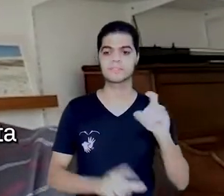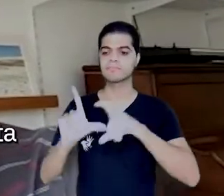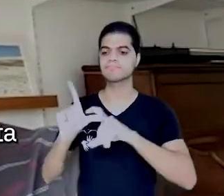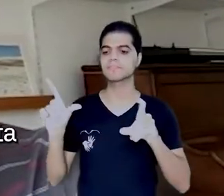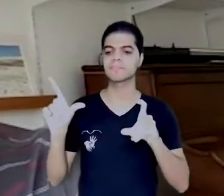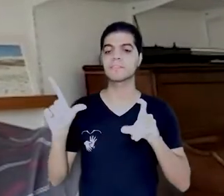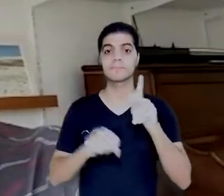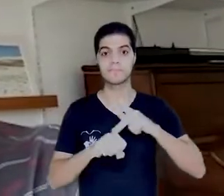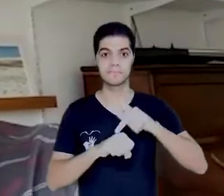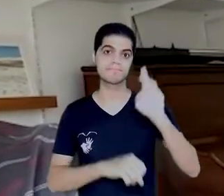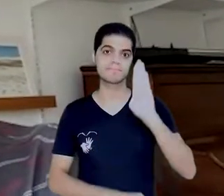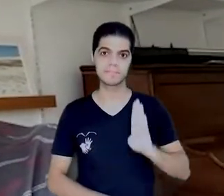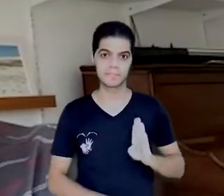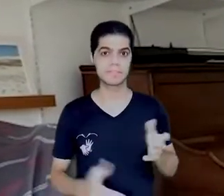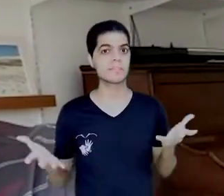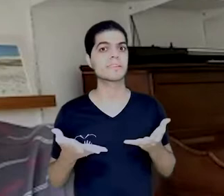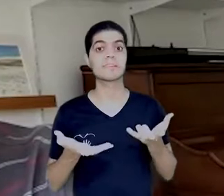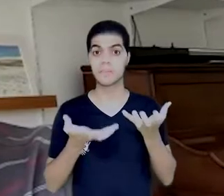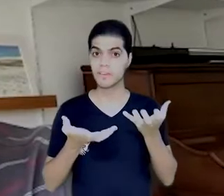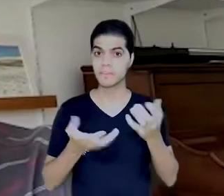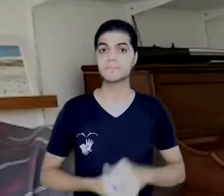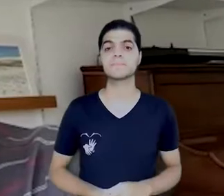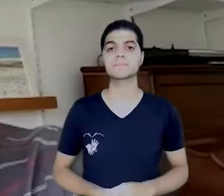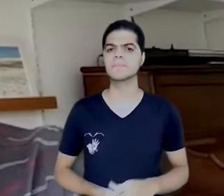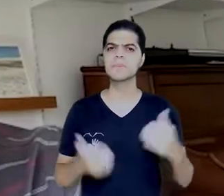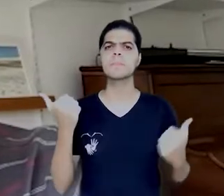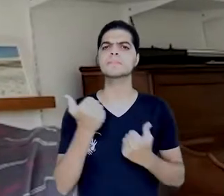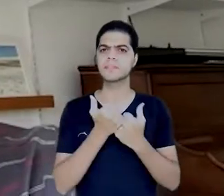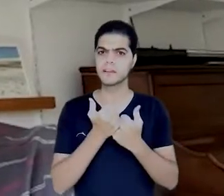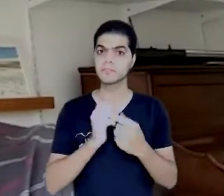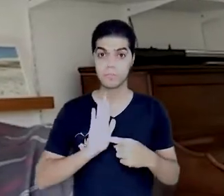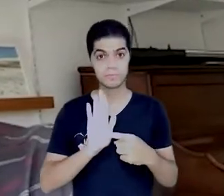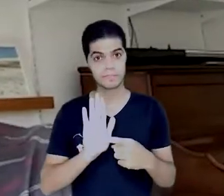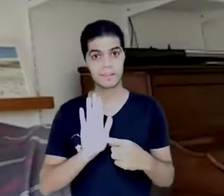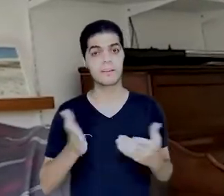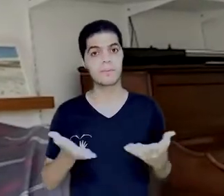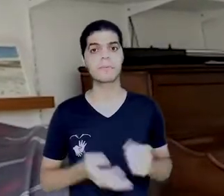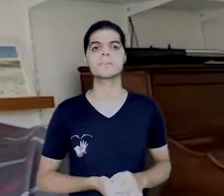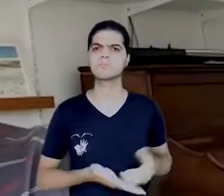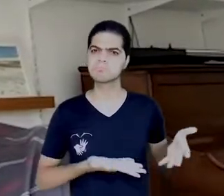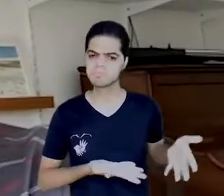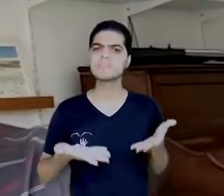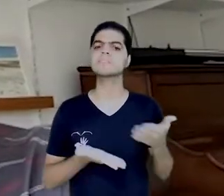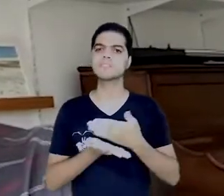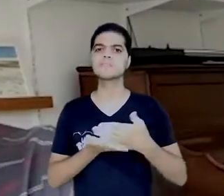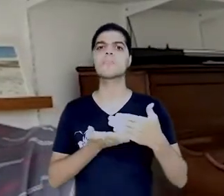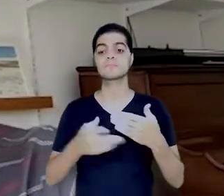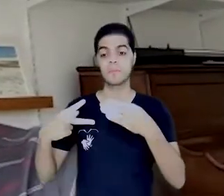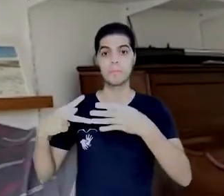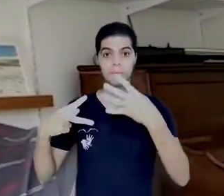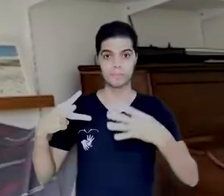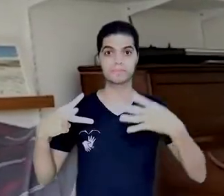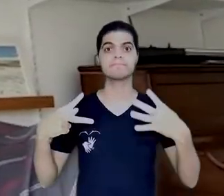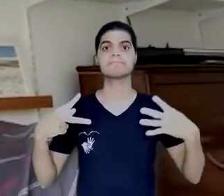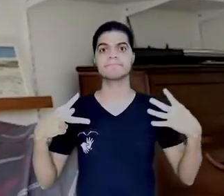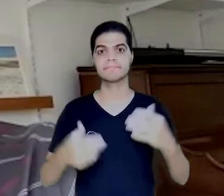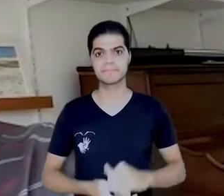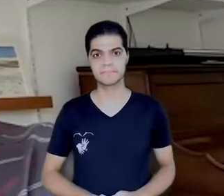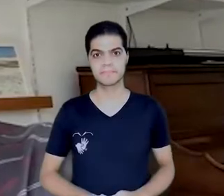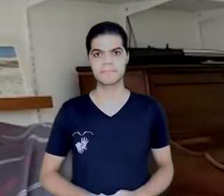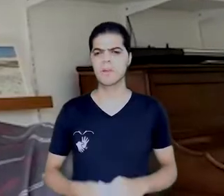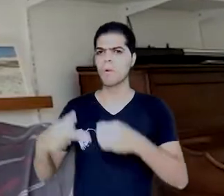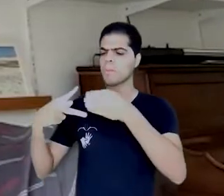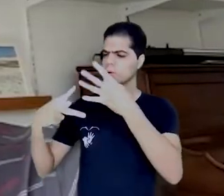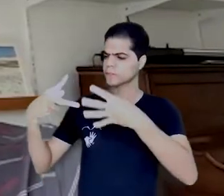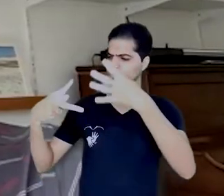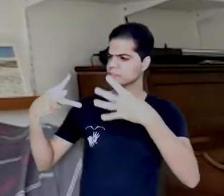sua independência, eu gostaria de prestar meu apoio à iniciativa do Portal do Bicentenário. O